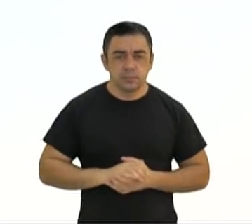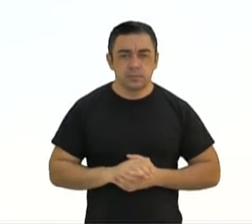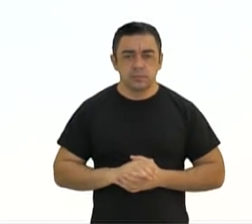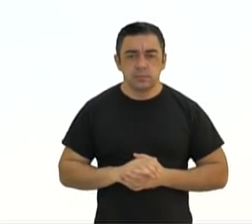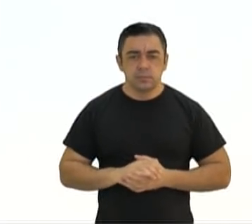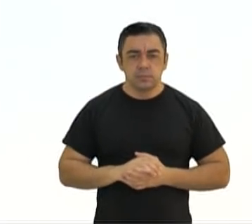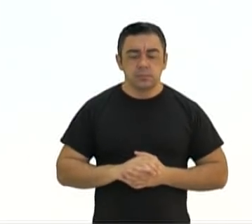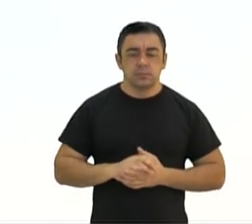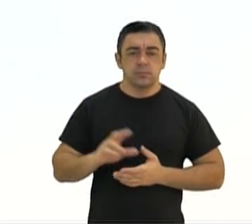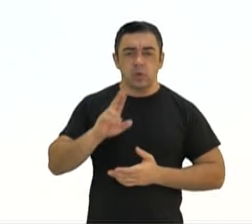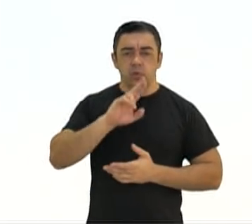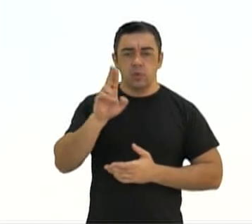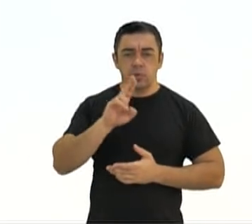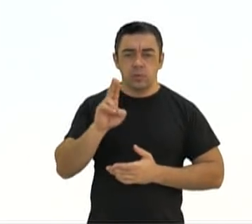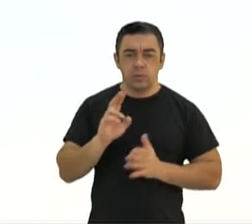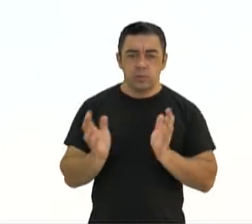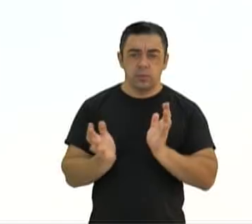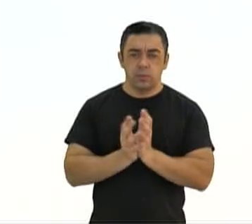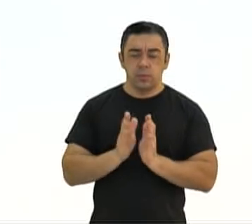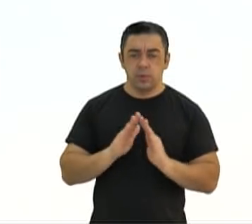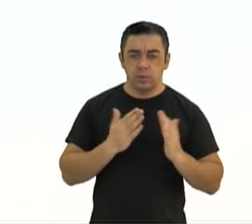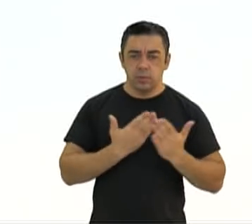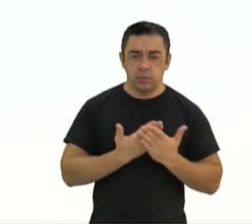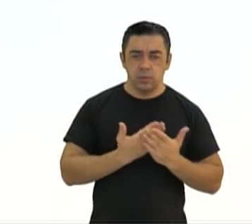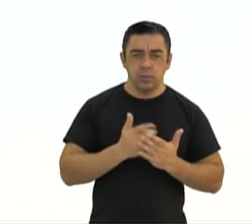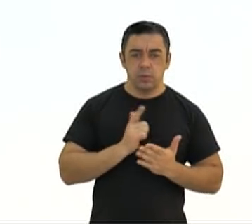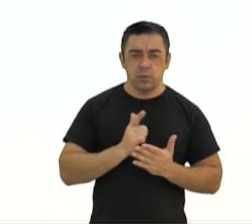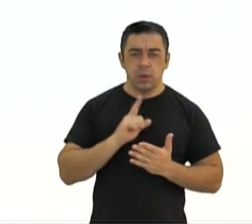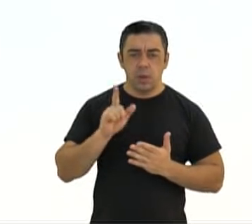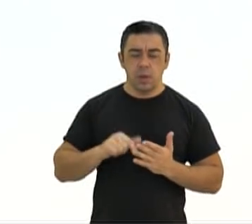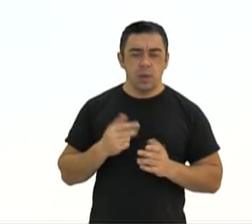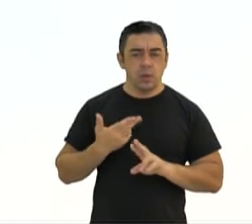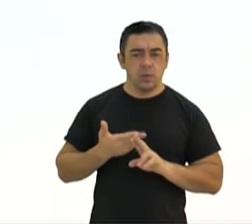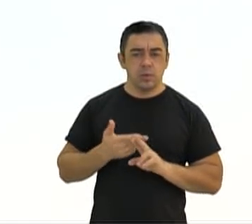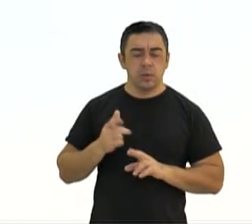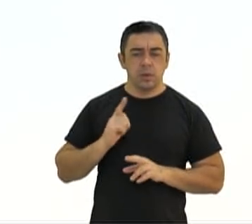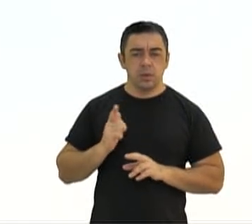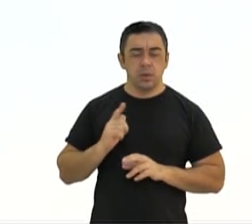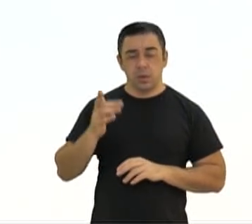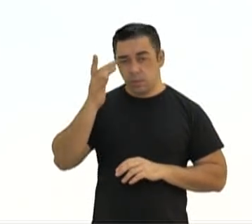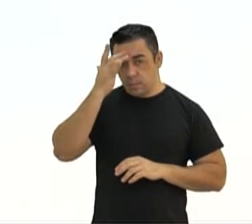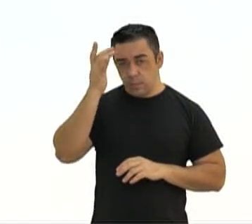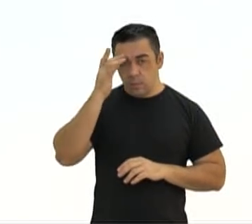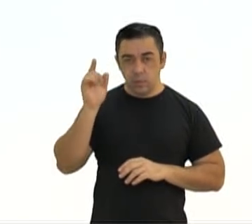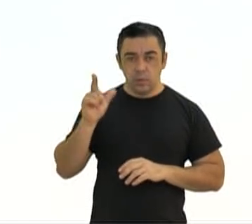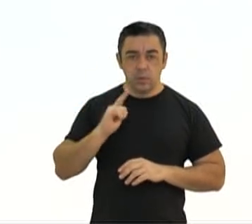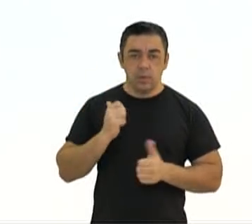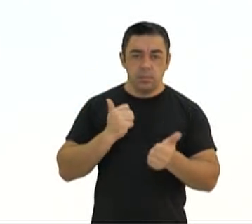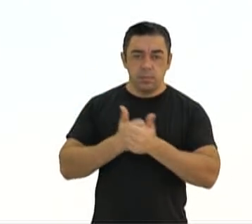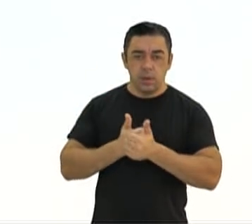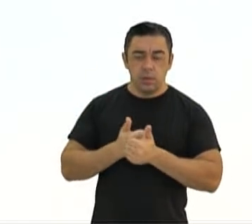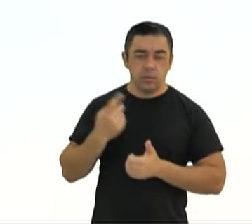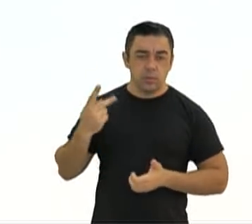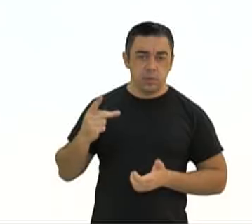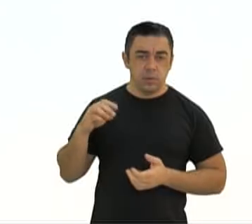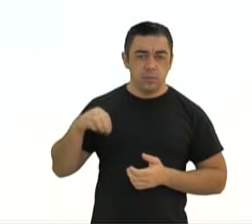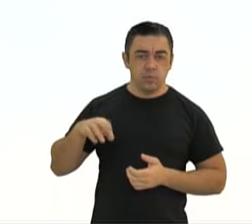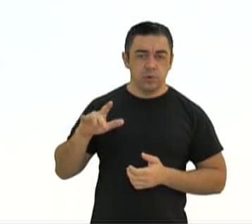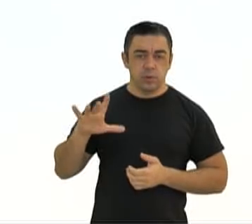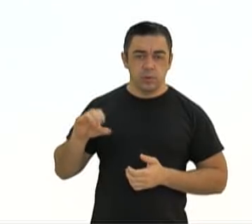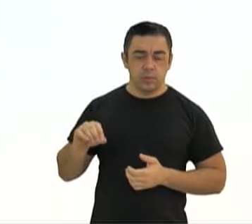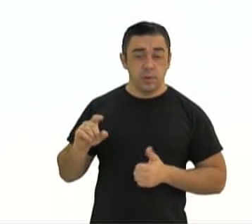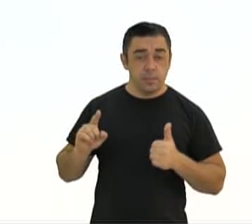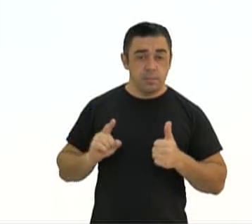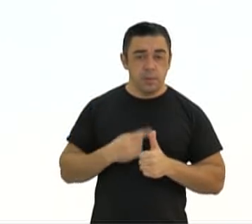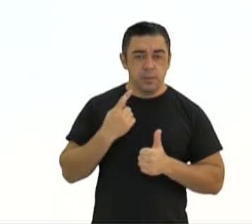Nomeando todos os colegas da turma da escola com o alfabeto móvel, o Murilo listou as pessoas que o rodeavam. Essa primeira